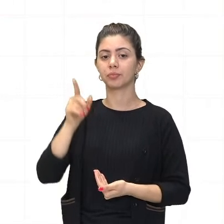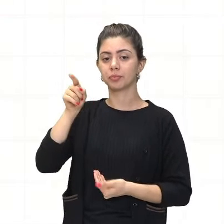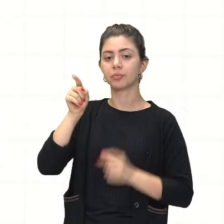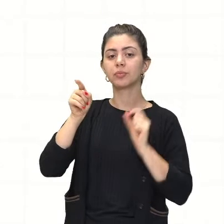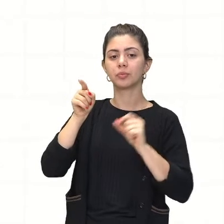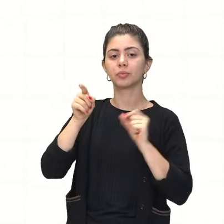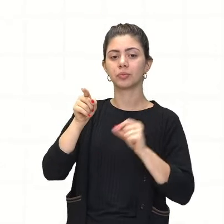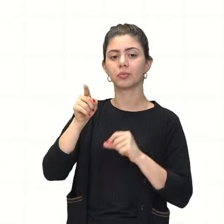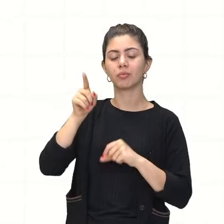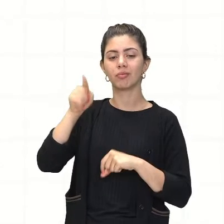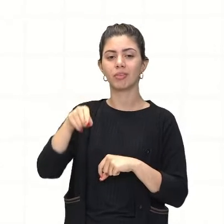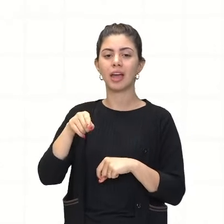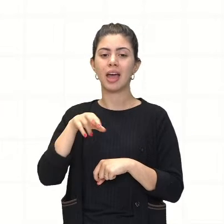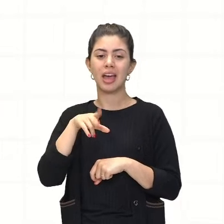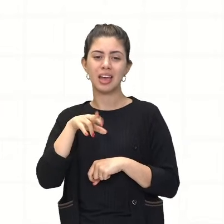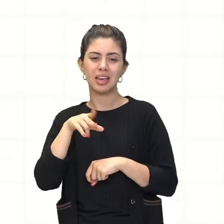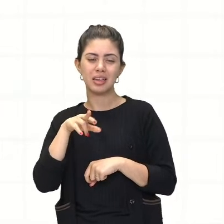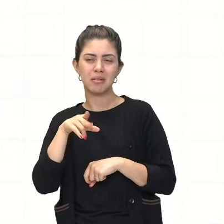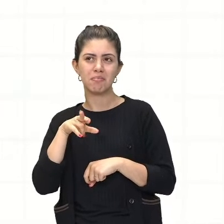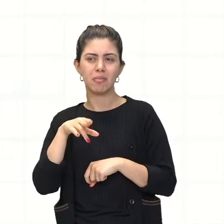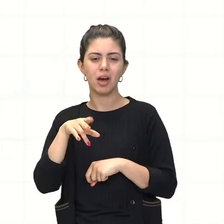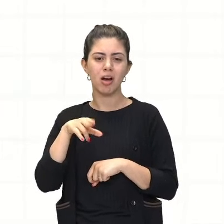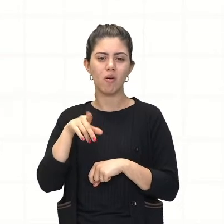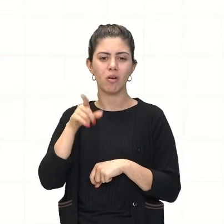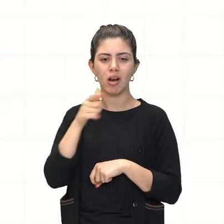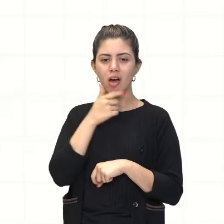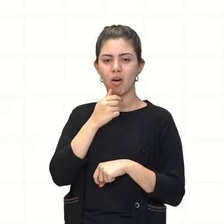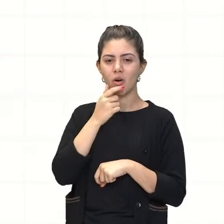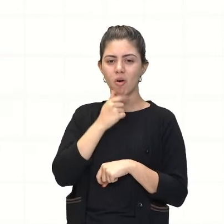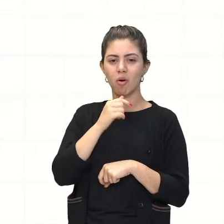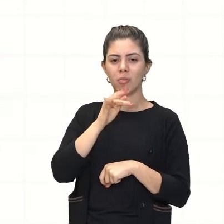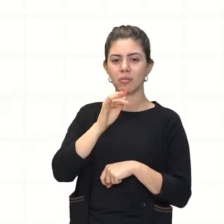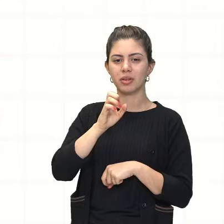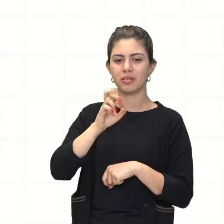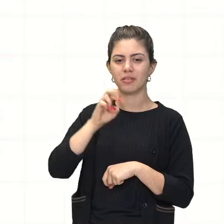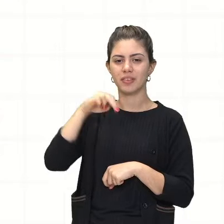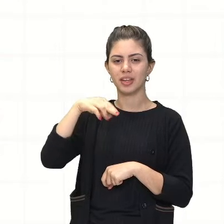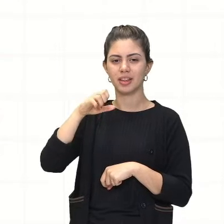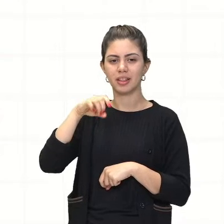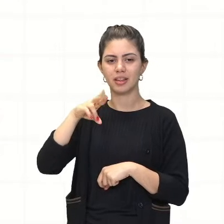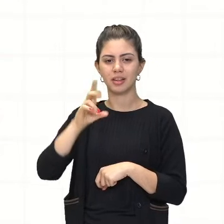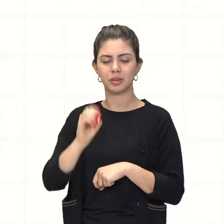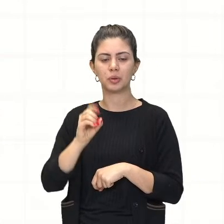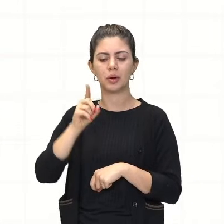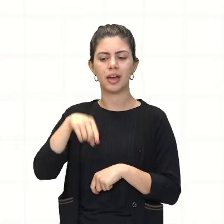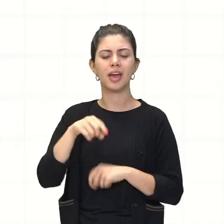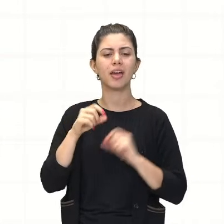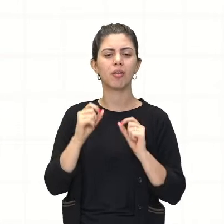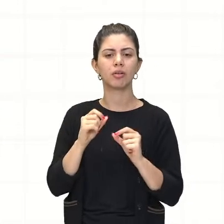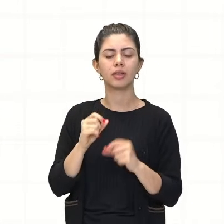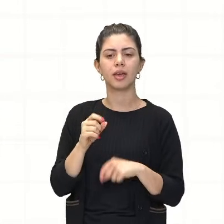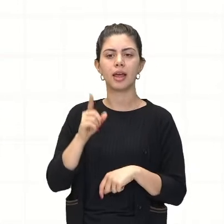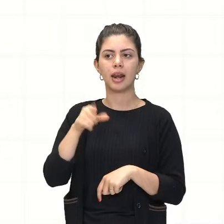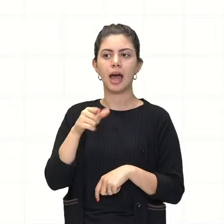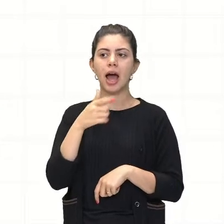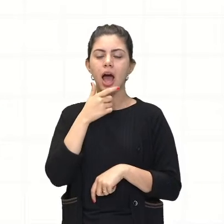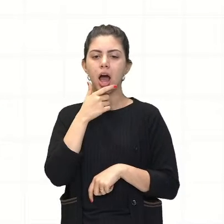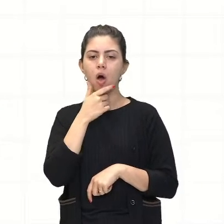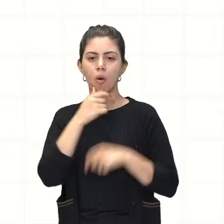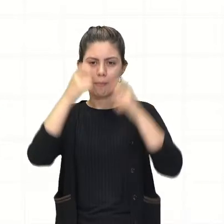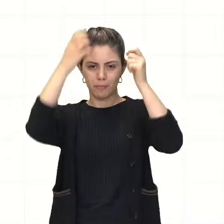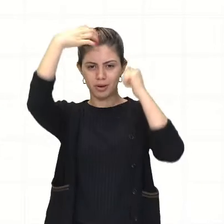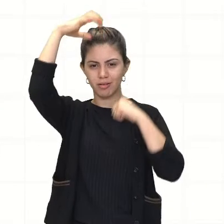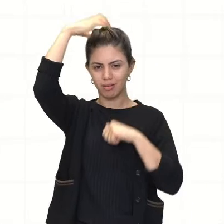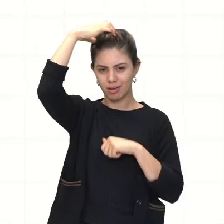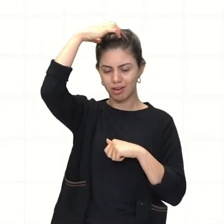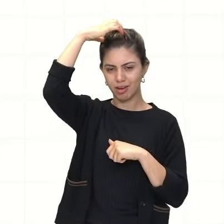Avis, ele era meio-irmão ilegítimo de Dom Fernando. Então, ele era filho do pai de Dom Fernando, que havia sido